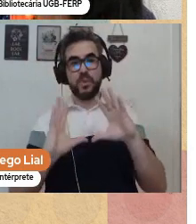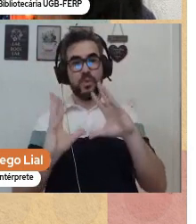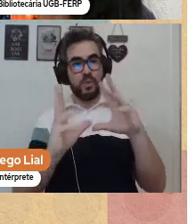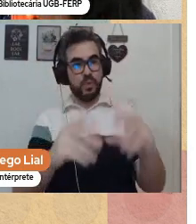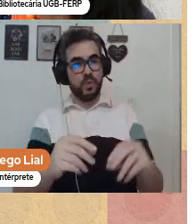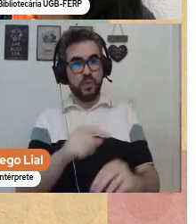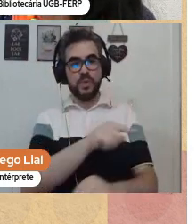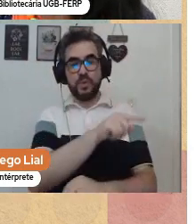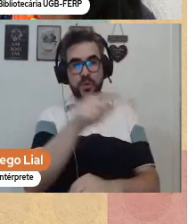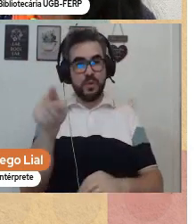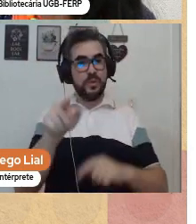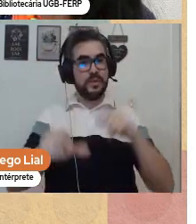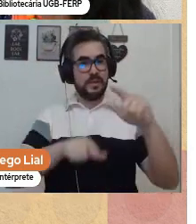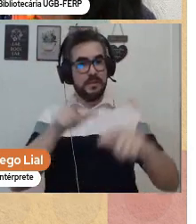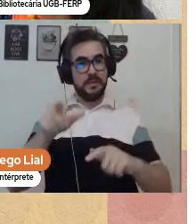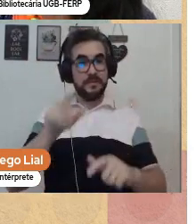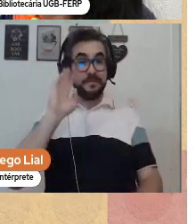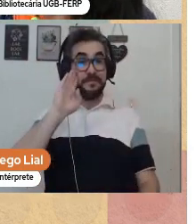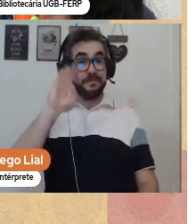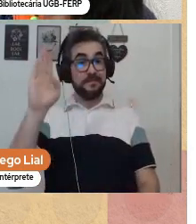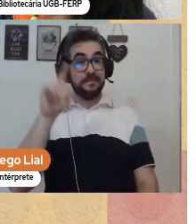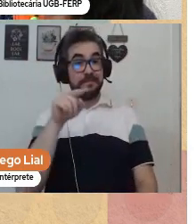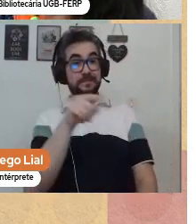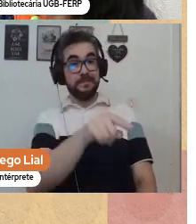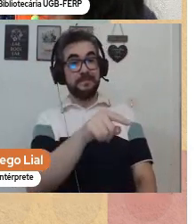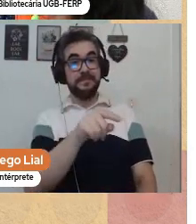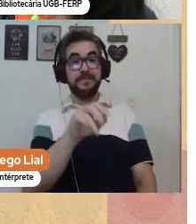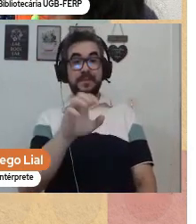a Edvander, que está sempre aí tão dedicado